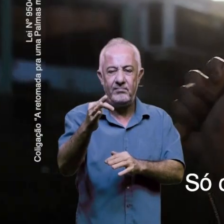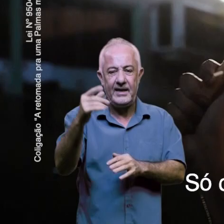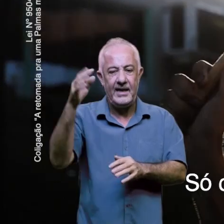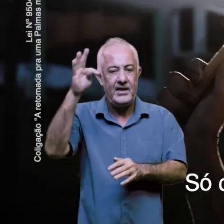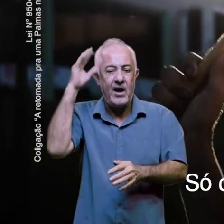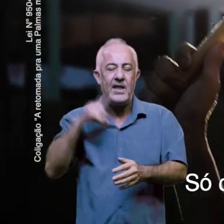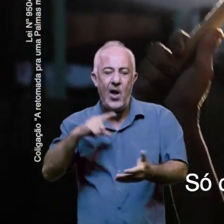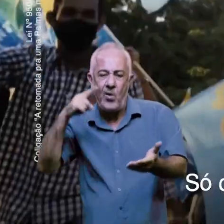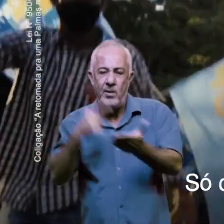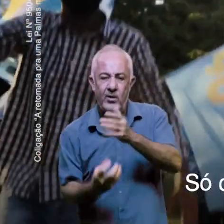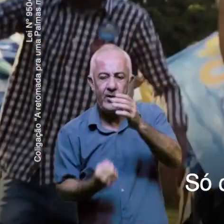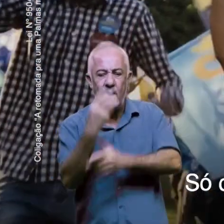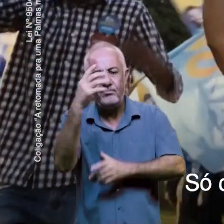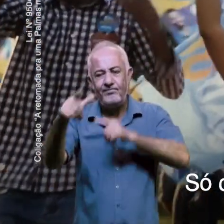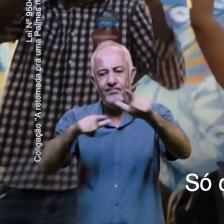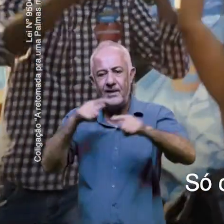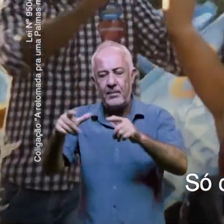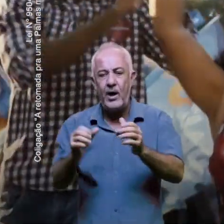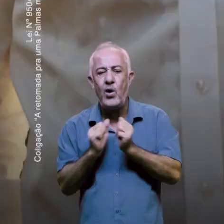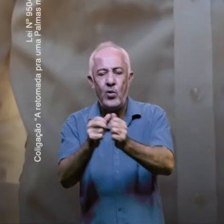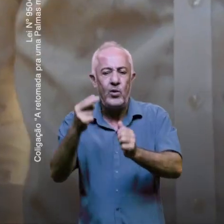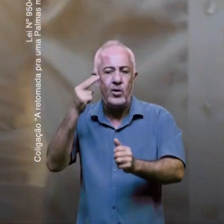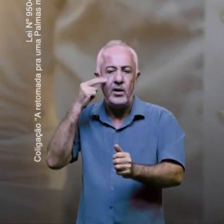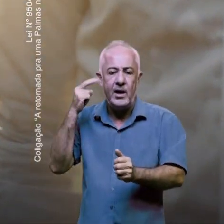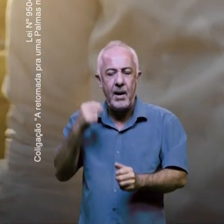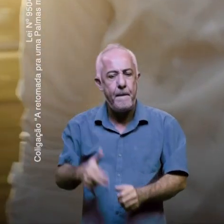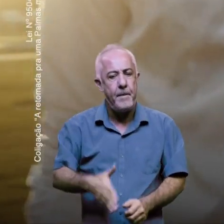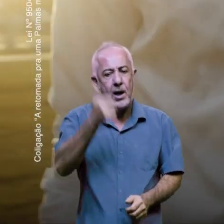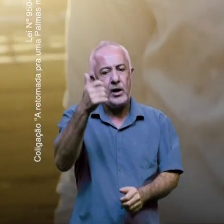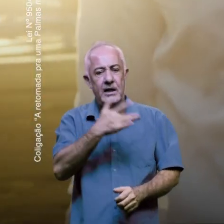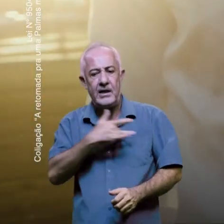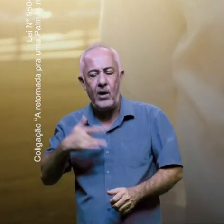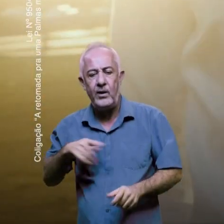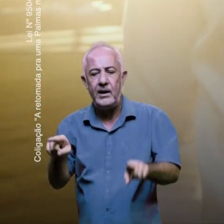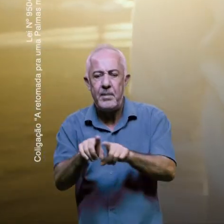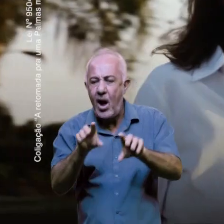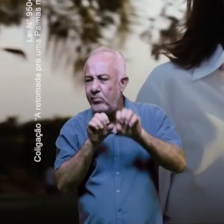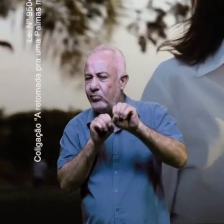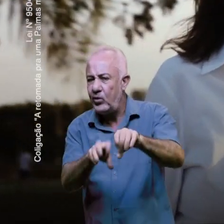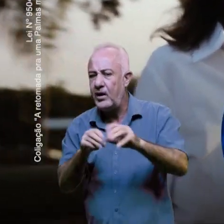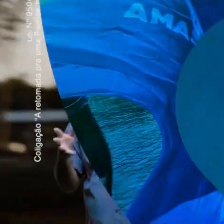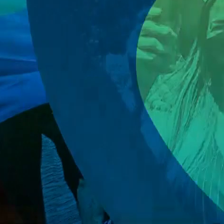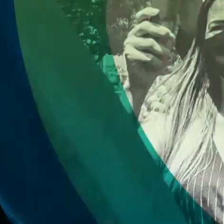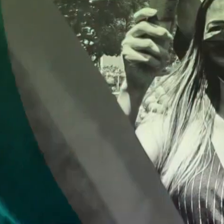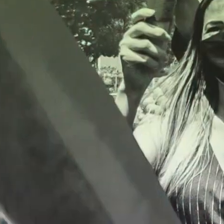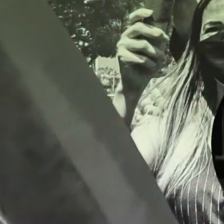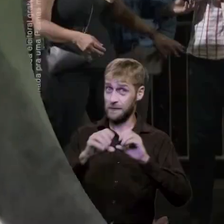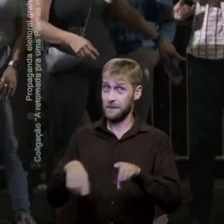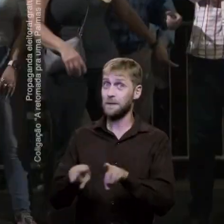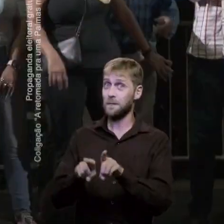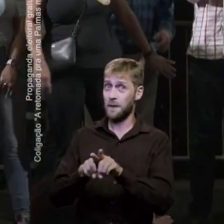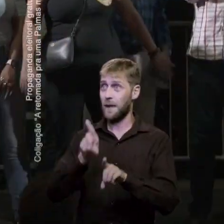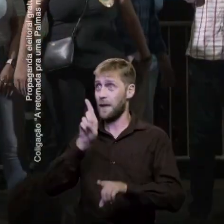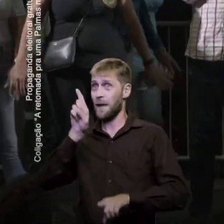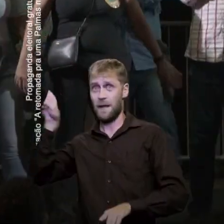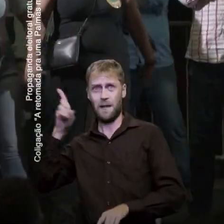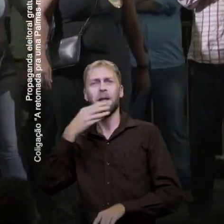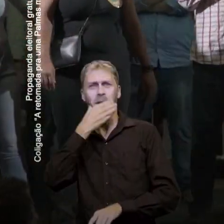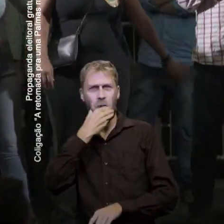Só o Tiago tem o compromisso de gerar emprego e, junto com o Nilmar, melhorar a saúde e a educação. Esse cara